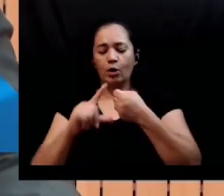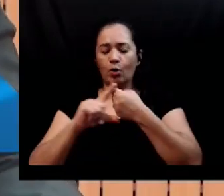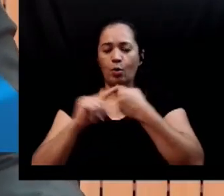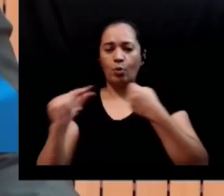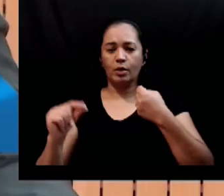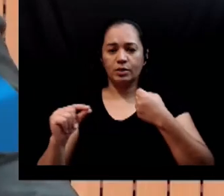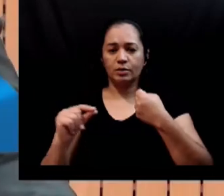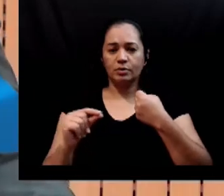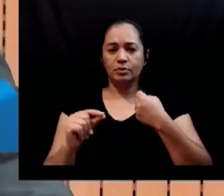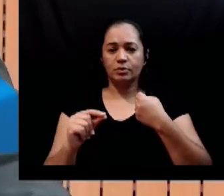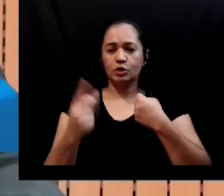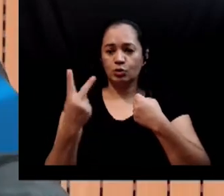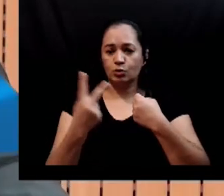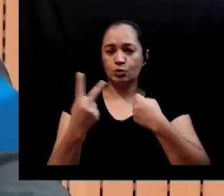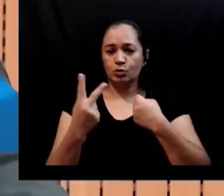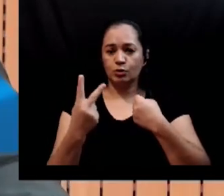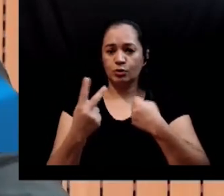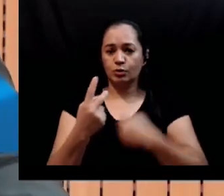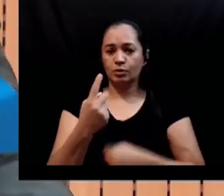2º, 165